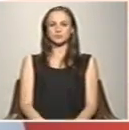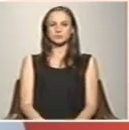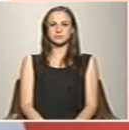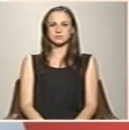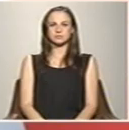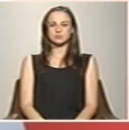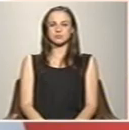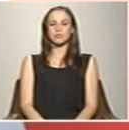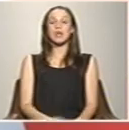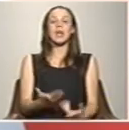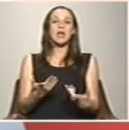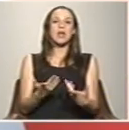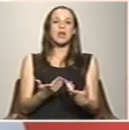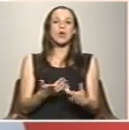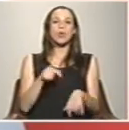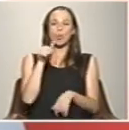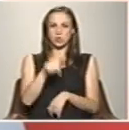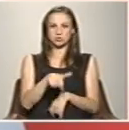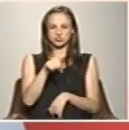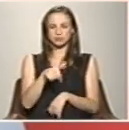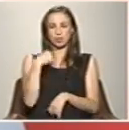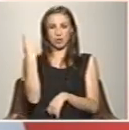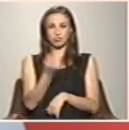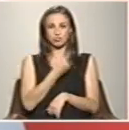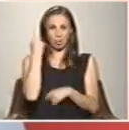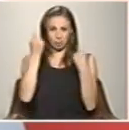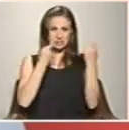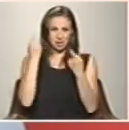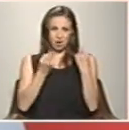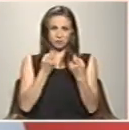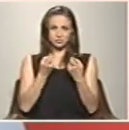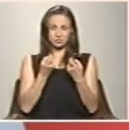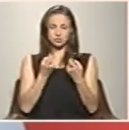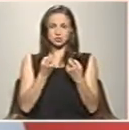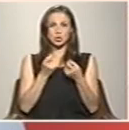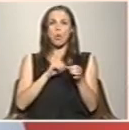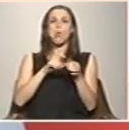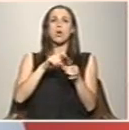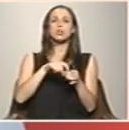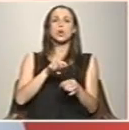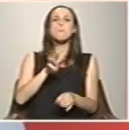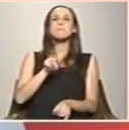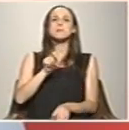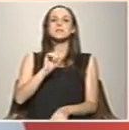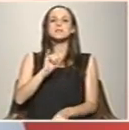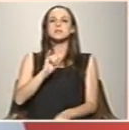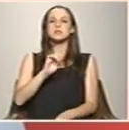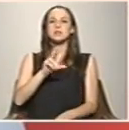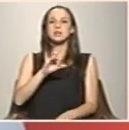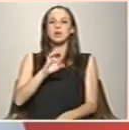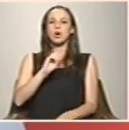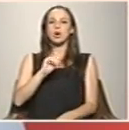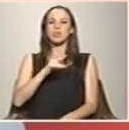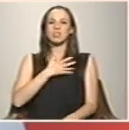a circunstância das demências, hoje nós pensamos, a União das Misericórdias está neste momento a fazer um estudo sério sobre essa matéria, mas que mais